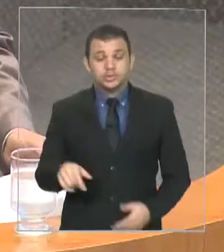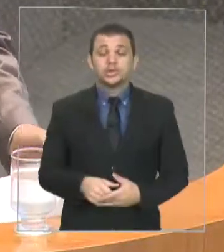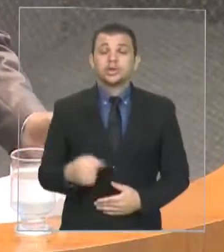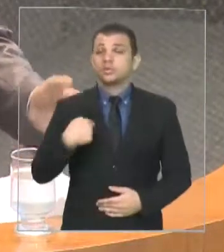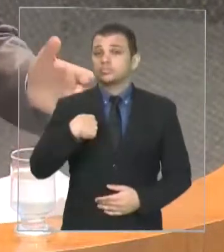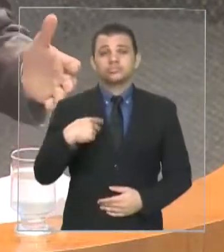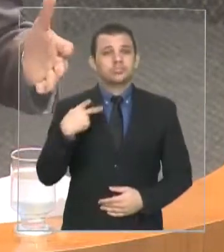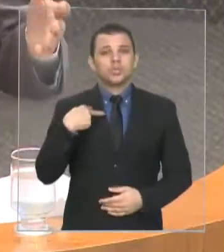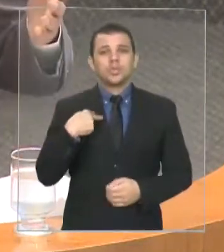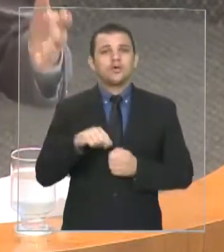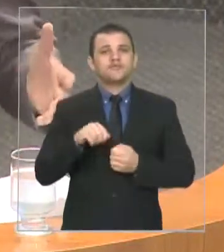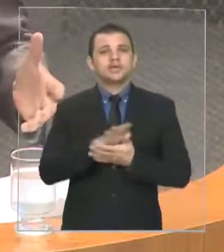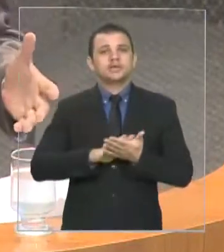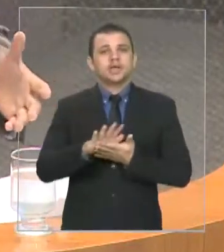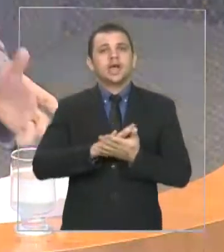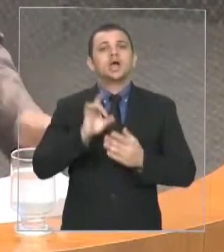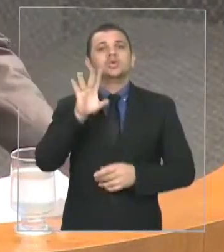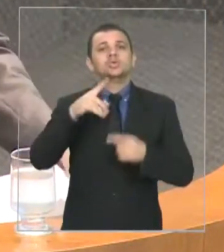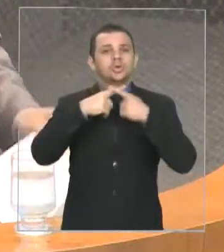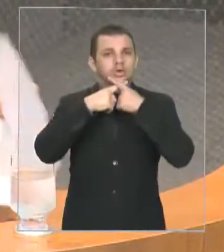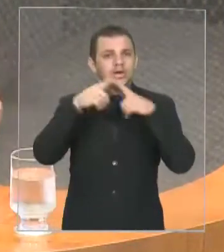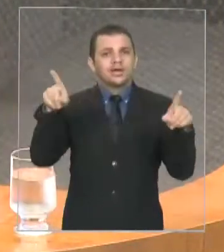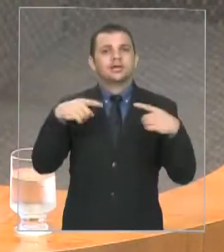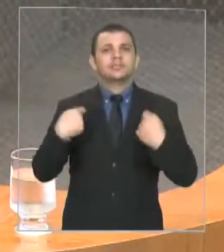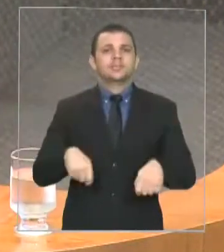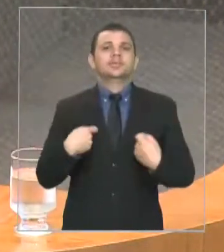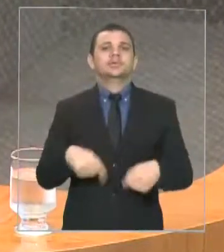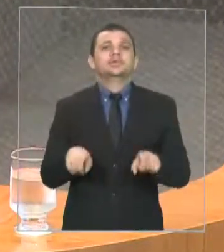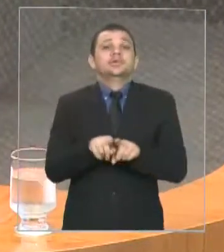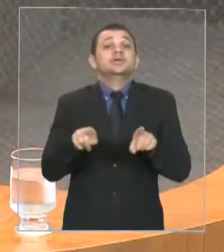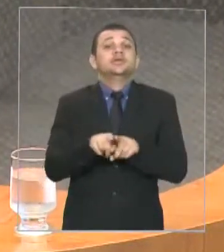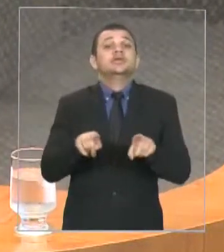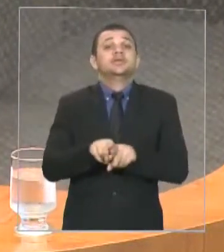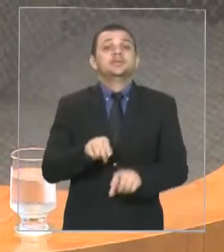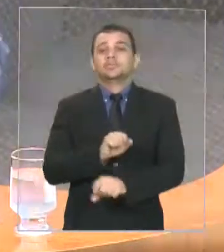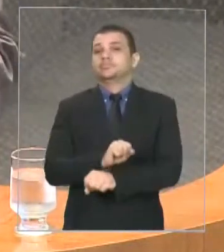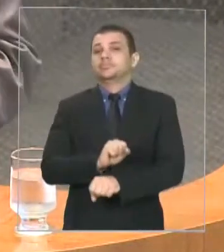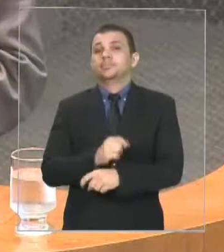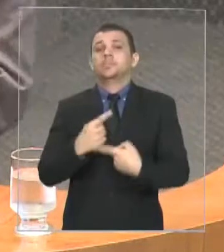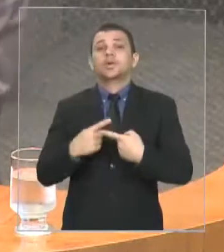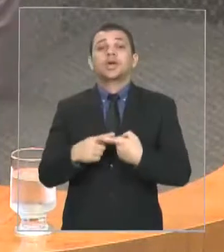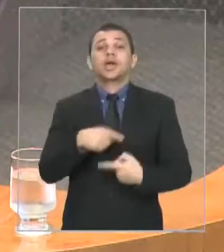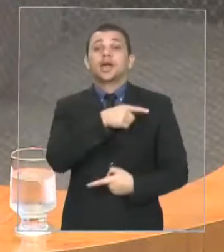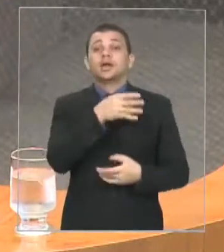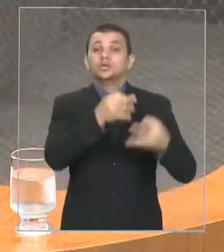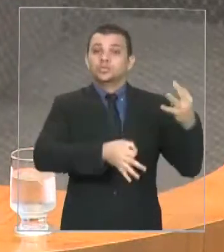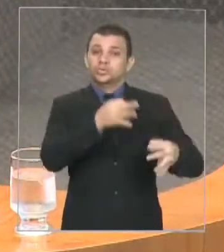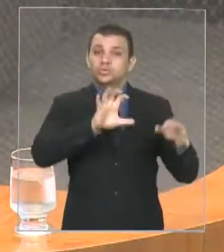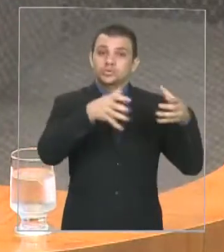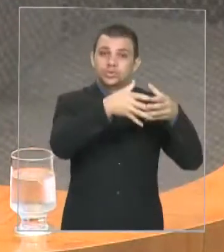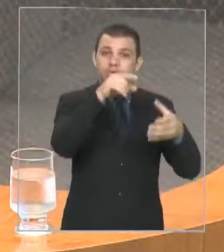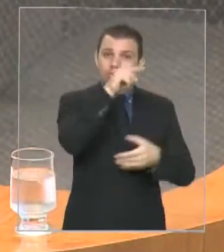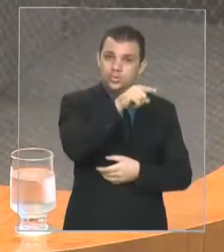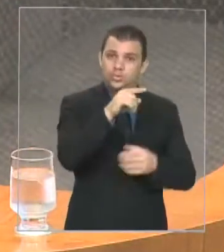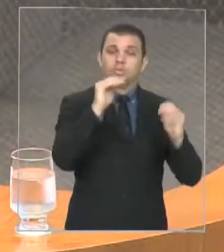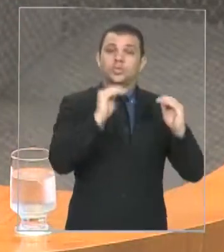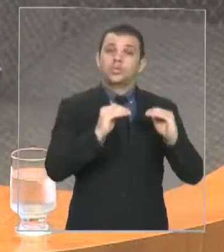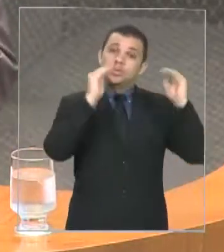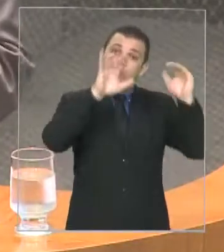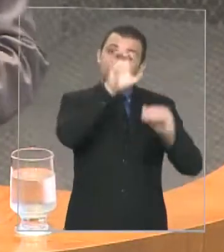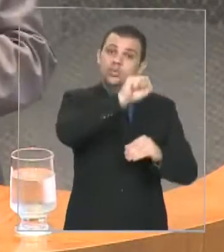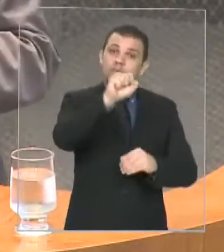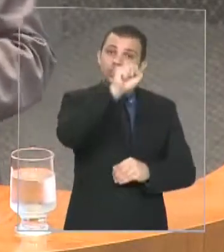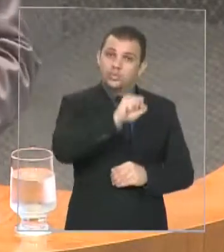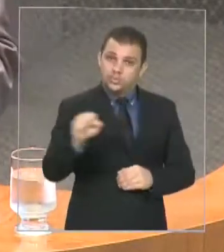fazer a não ser protestar e esperar que a justiça, o Supremo Tribunal Federal